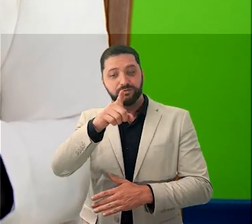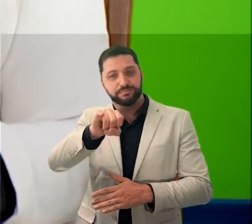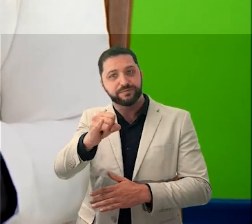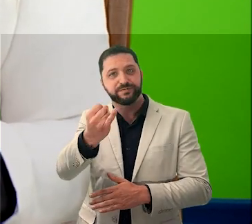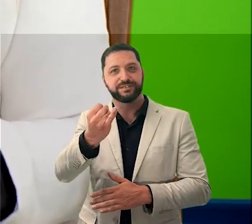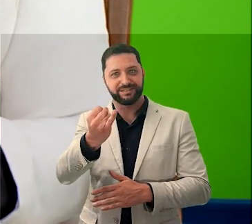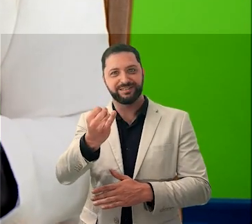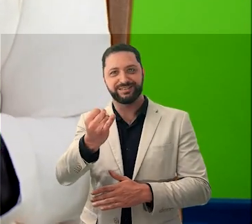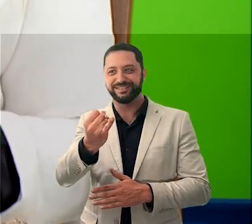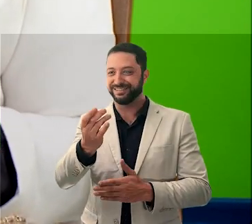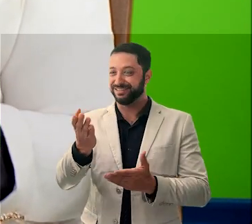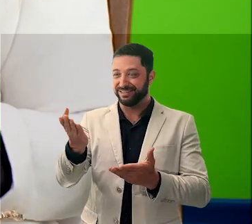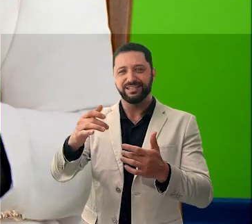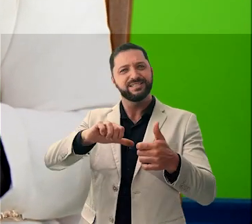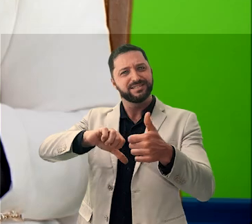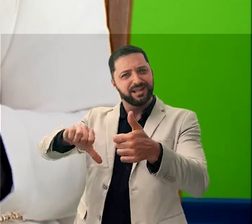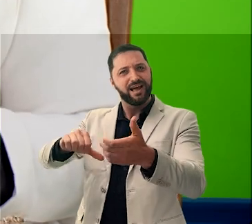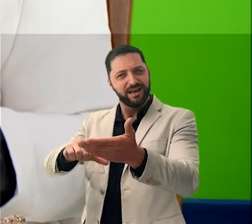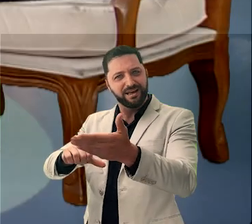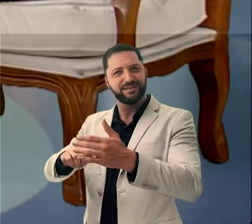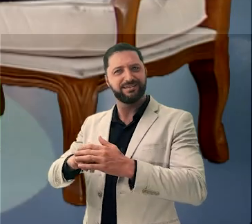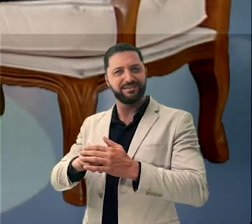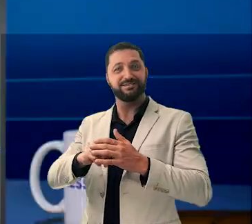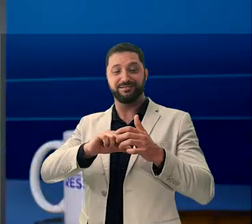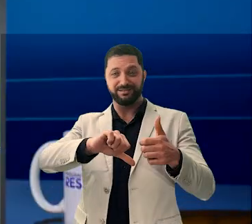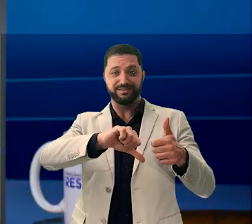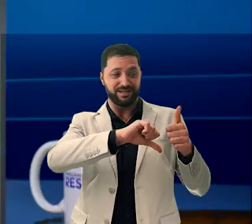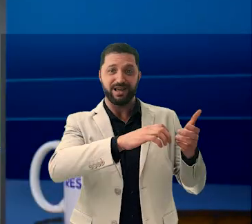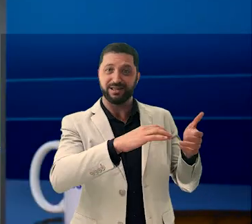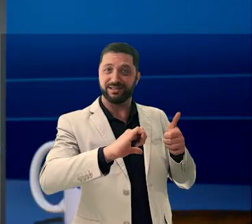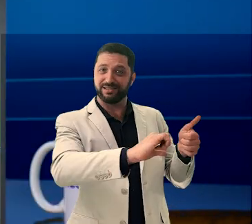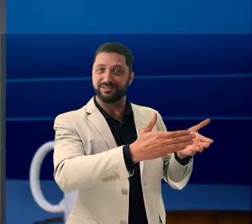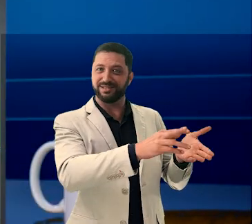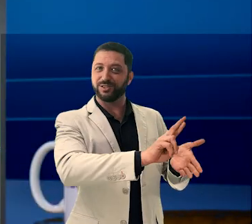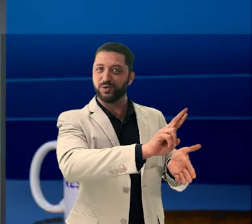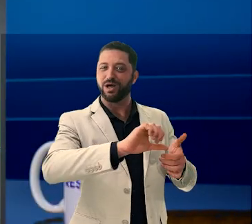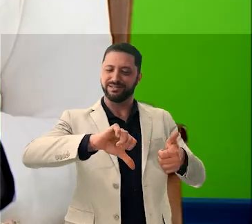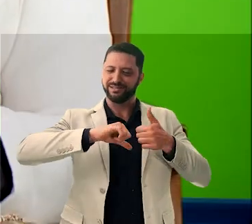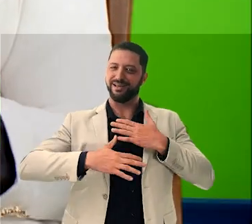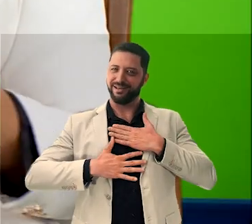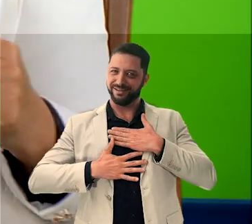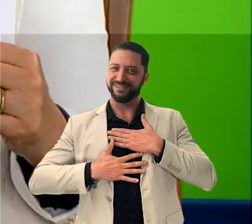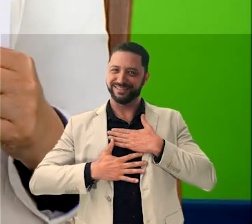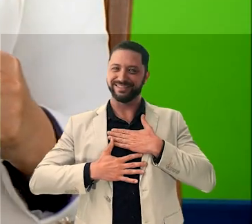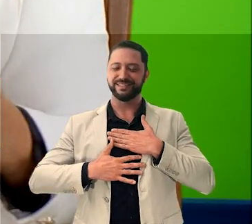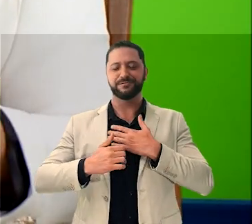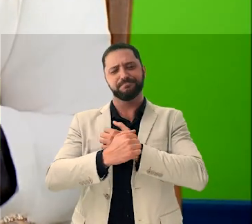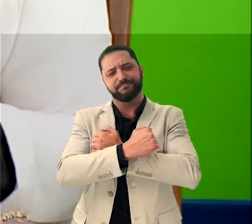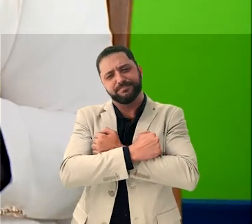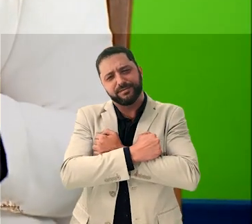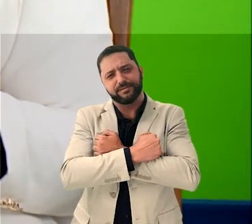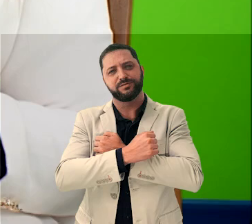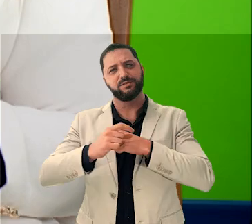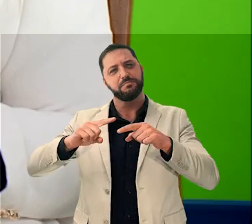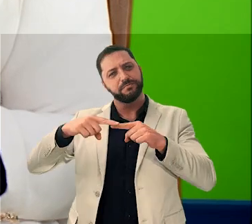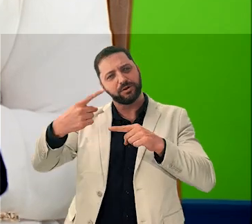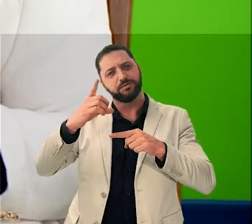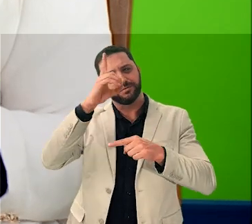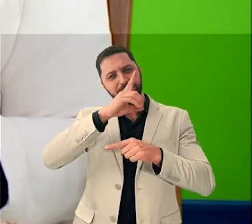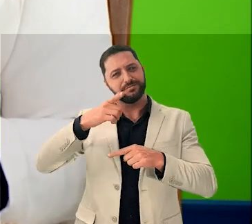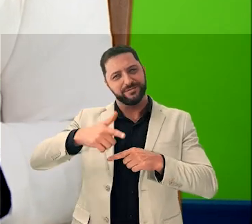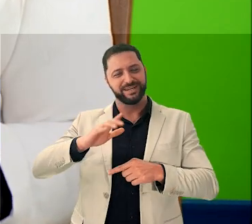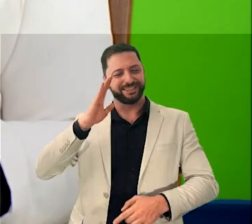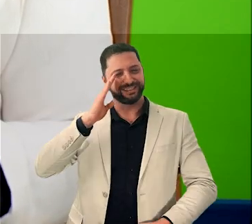domingo. Te pedir para seguir a Grace, o programa Ressoar, a mim também. Um grande abraço para você. Até o nosso